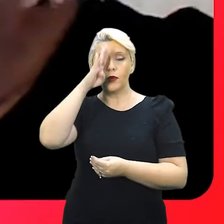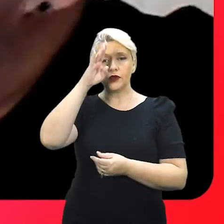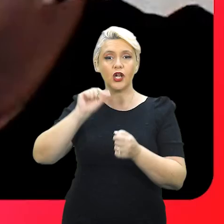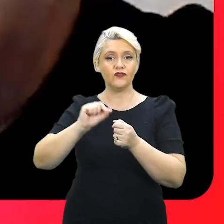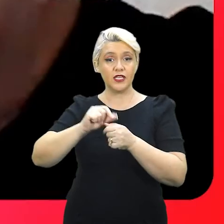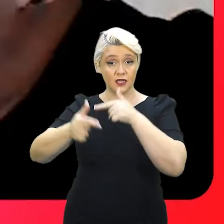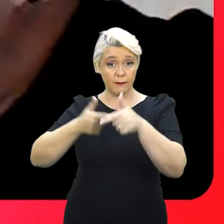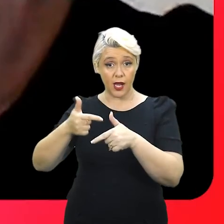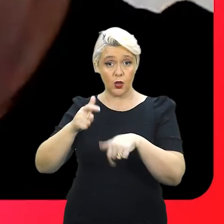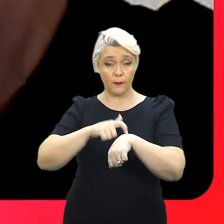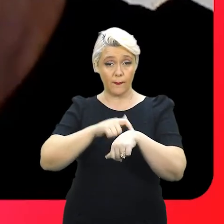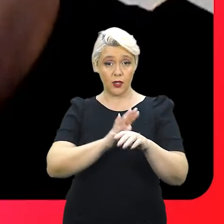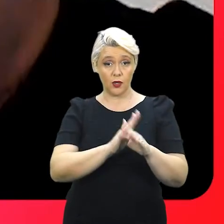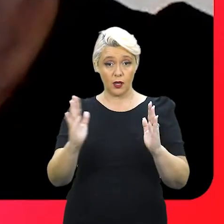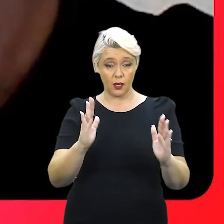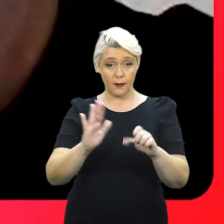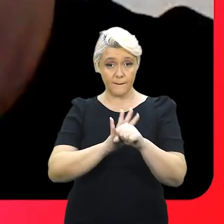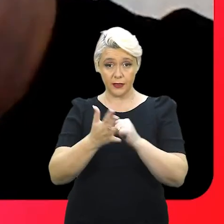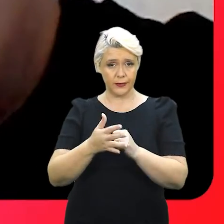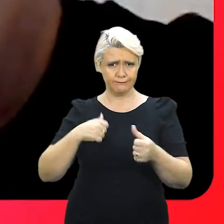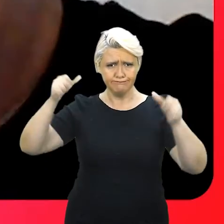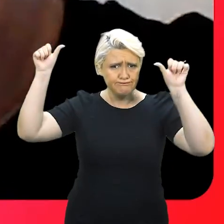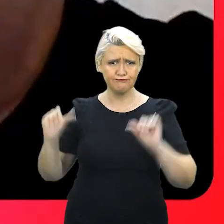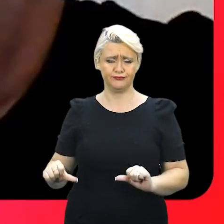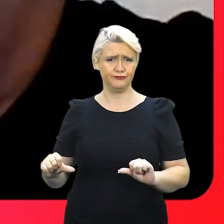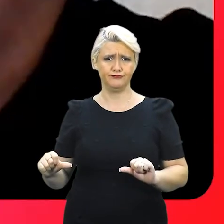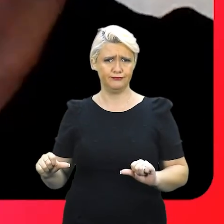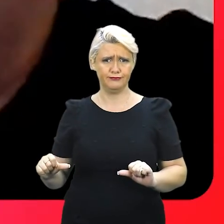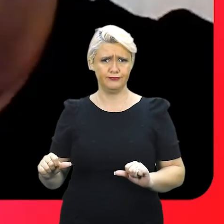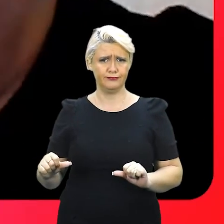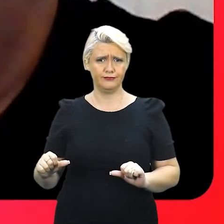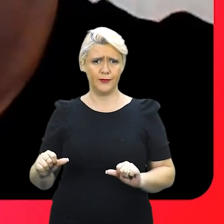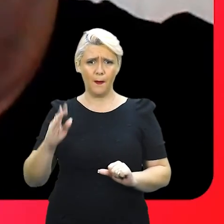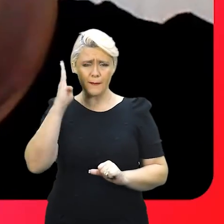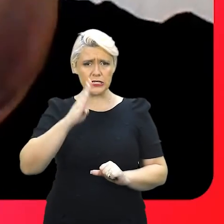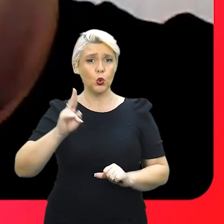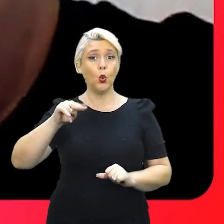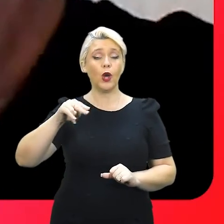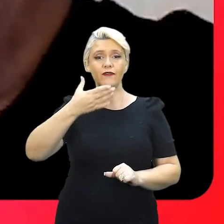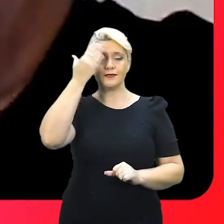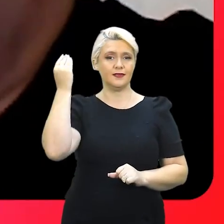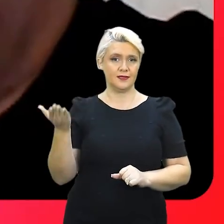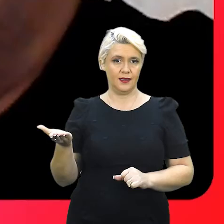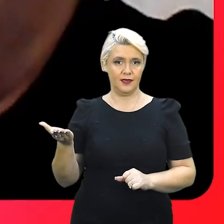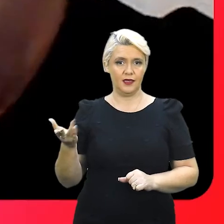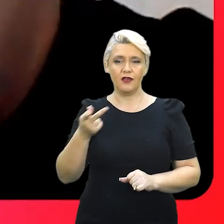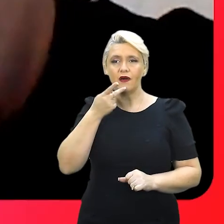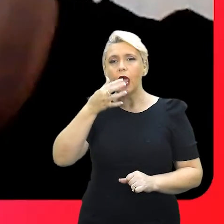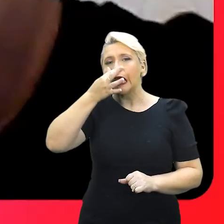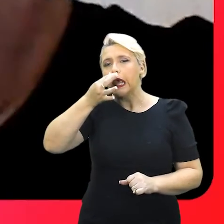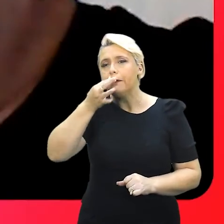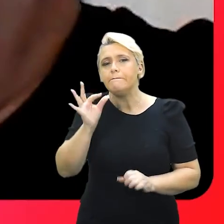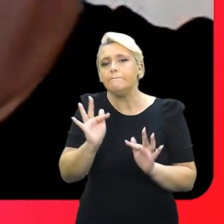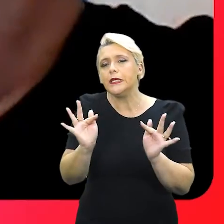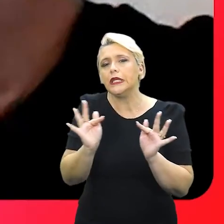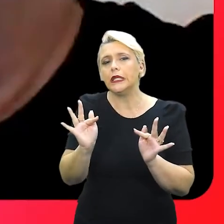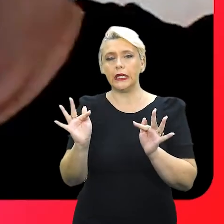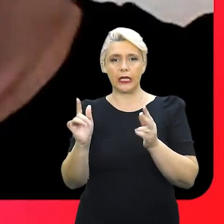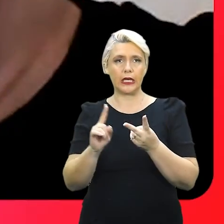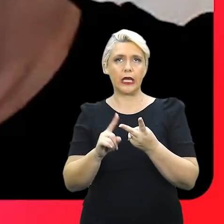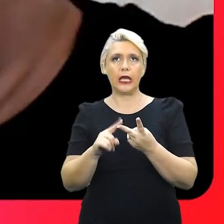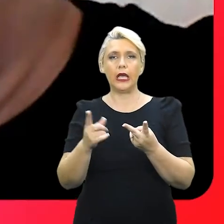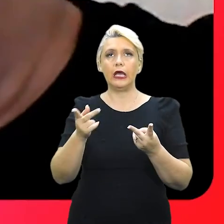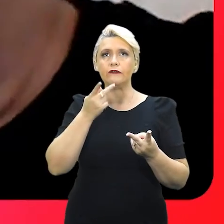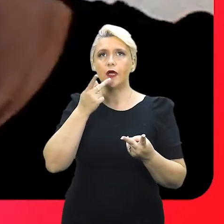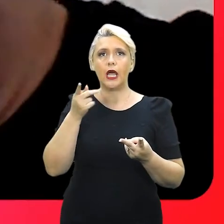pandemia foi detestável, né? Nunca mais o Brasil vai esquecer o cara chamando de gripinha, o cara dizendo